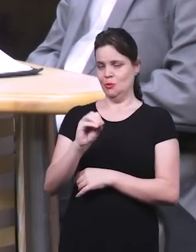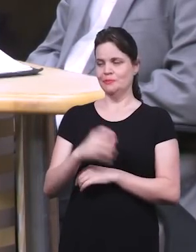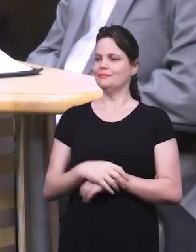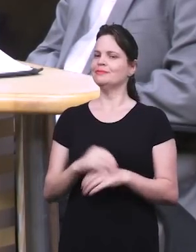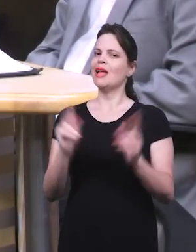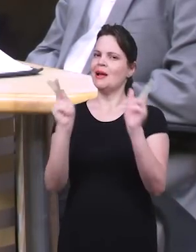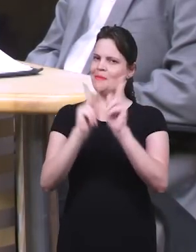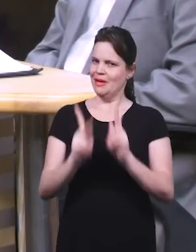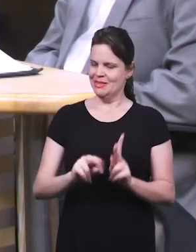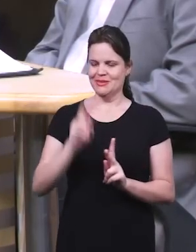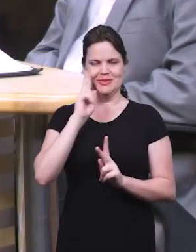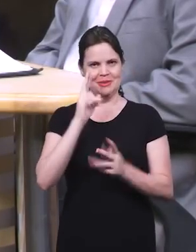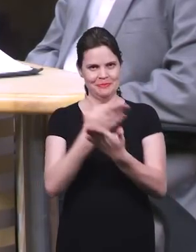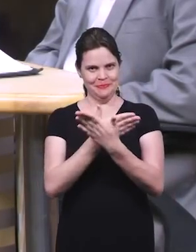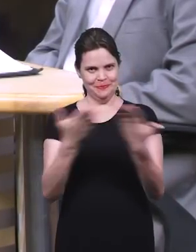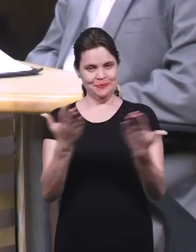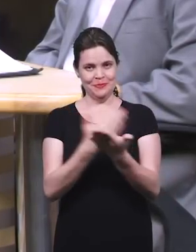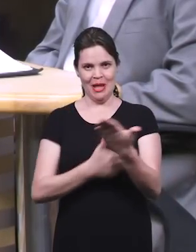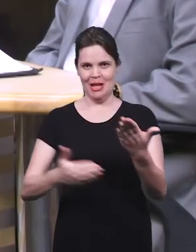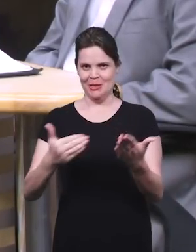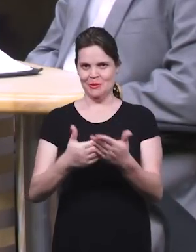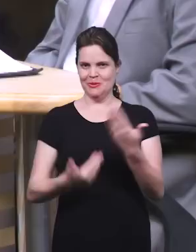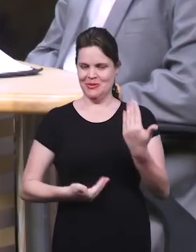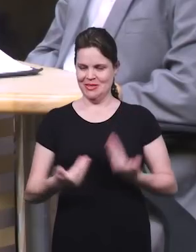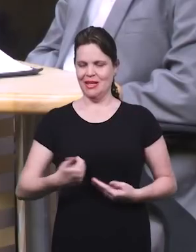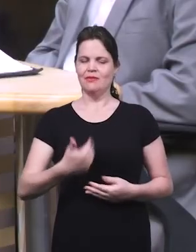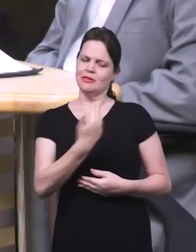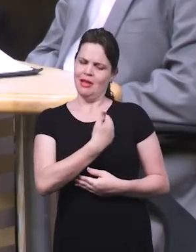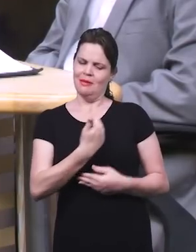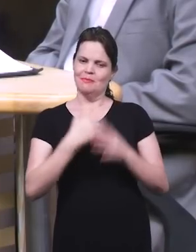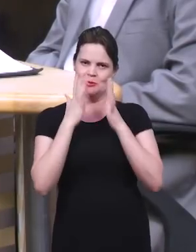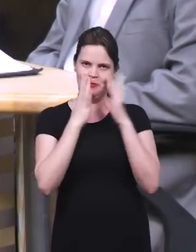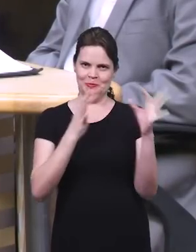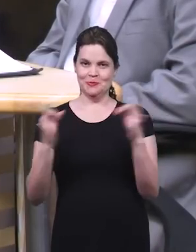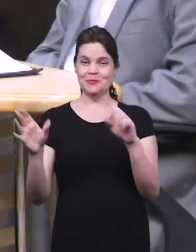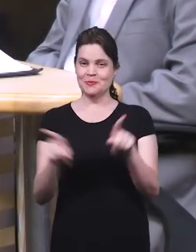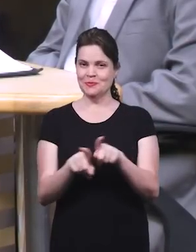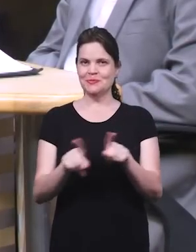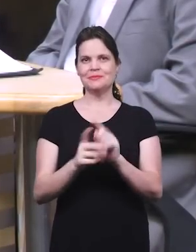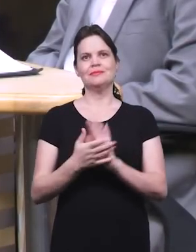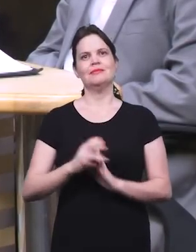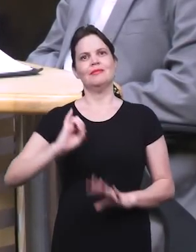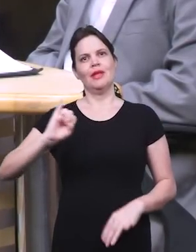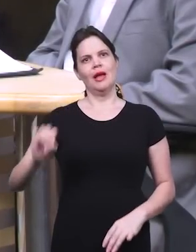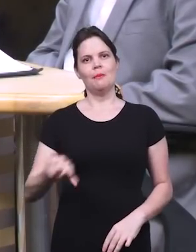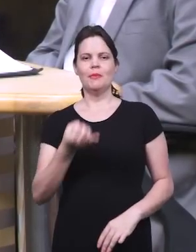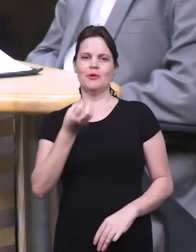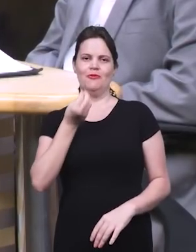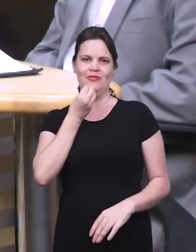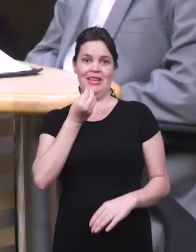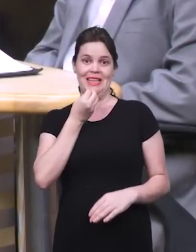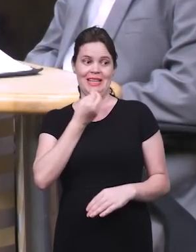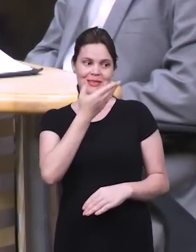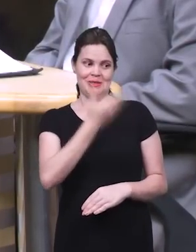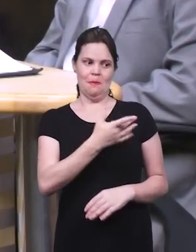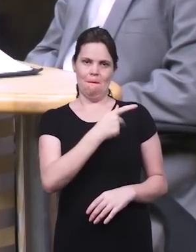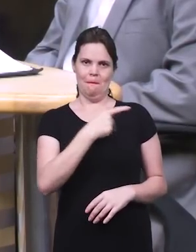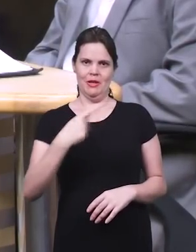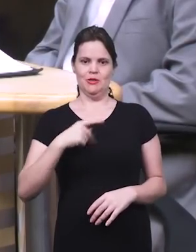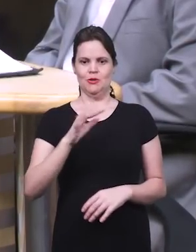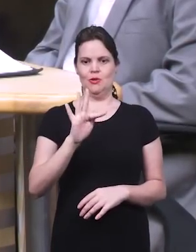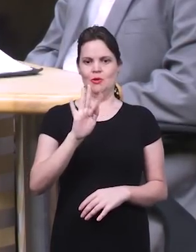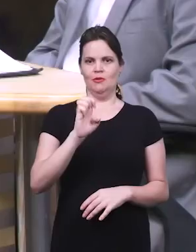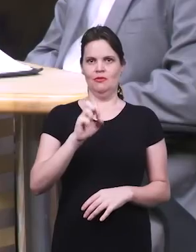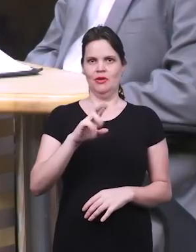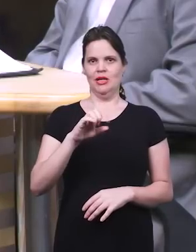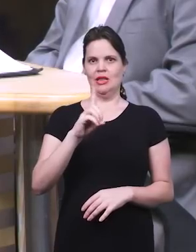do Senhor. Paz do Senhor aos nossos irmãos e amigos que participam conosco. Aproveitando, pastor Fernando Almeida, eu vou